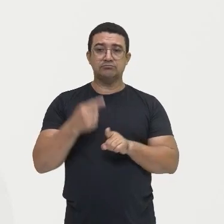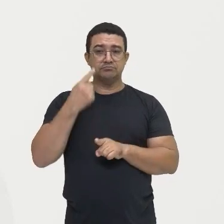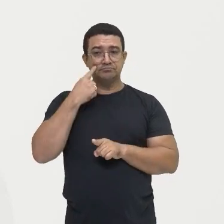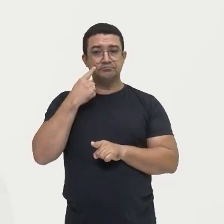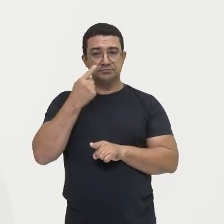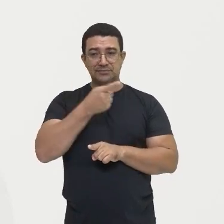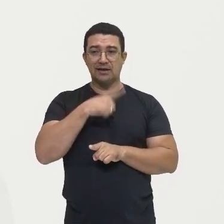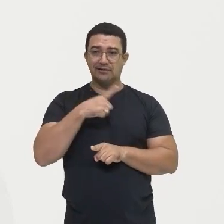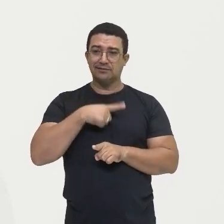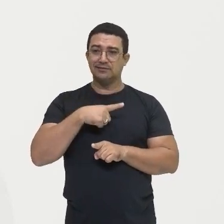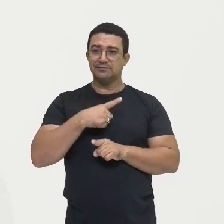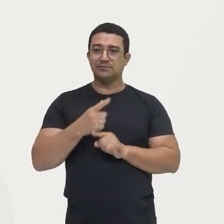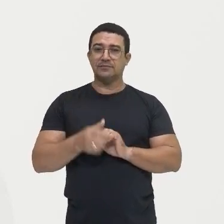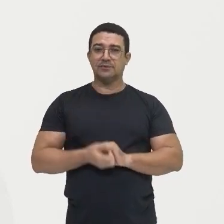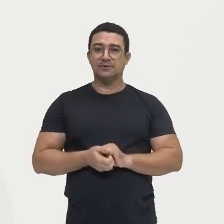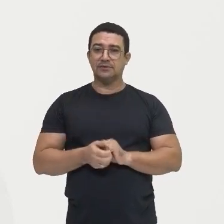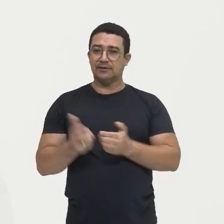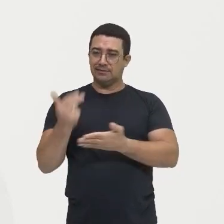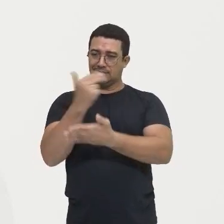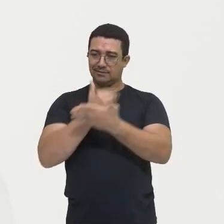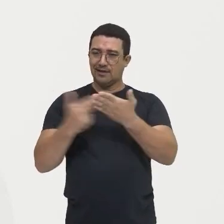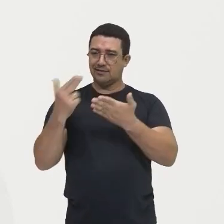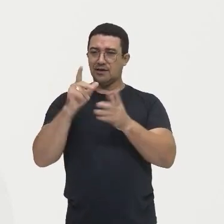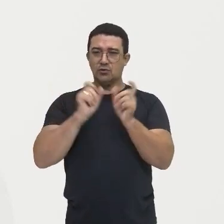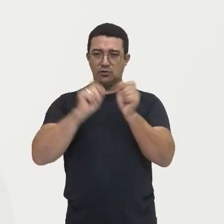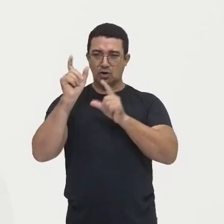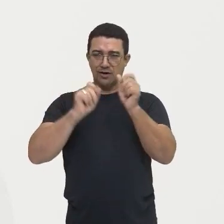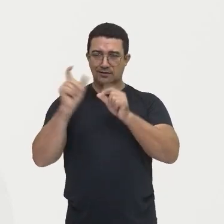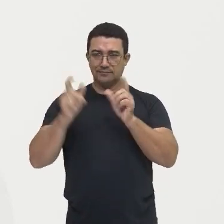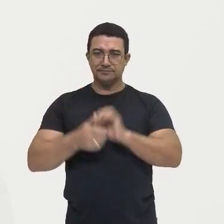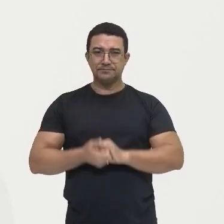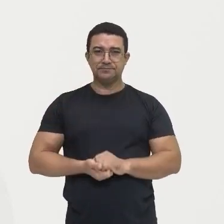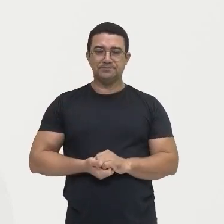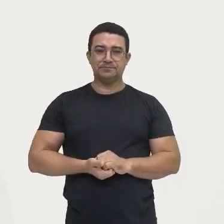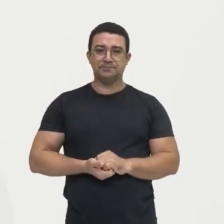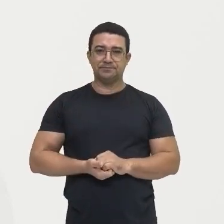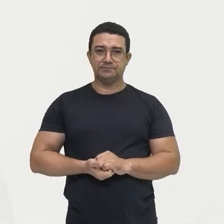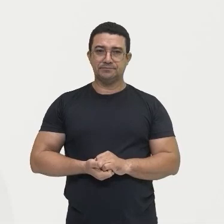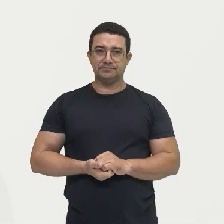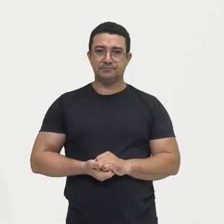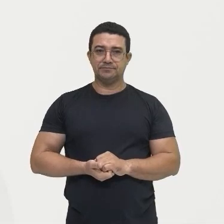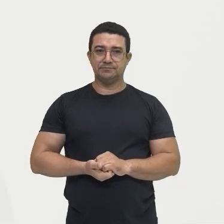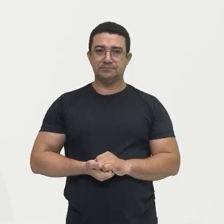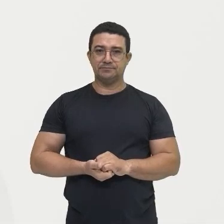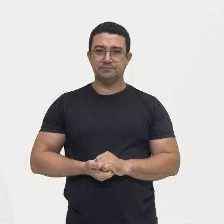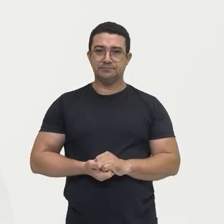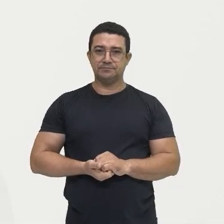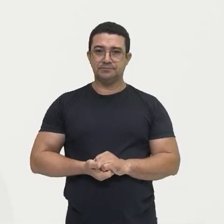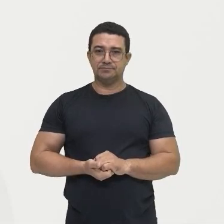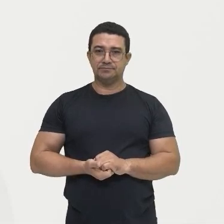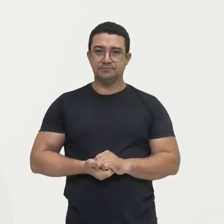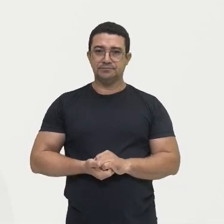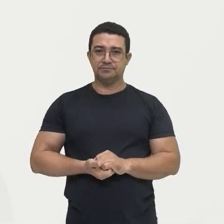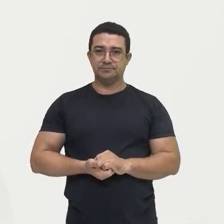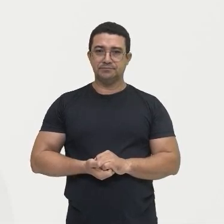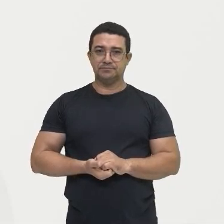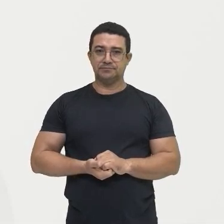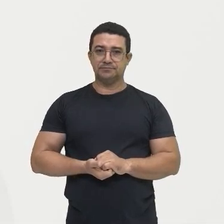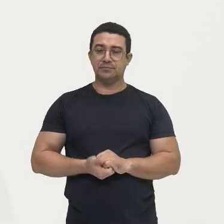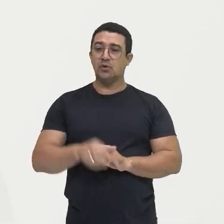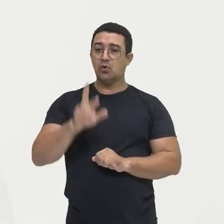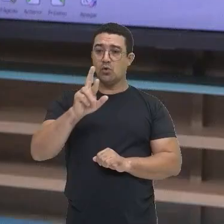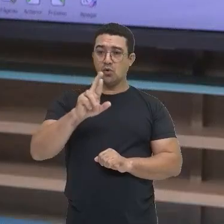apresentar para vocês. Olha só, quando o mapa vem com a rosa dos ventos, a gente vai ter